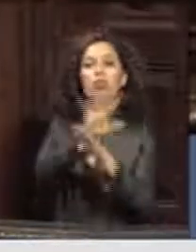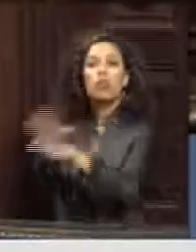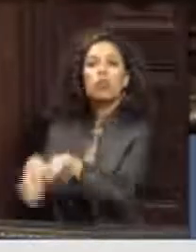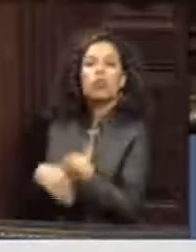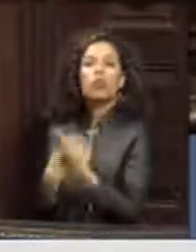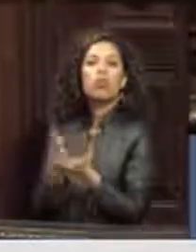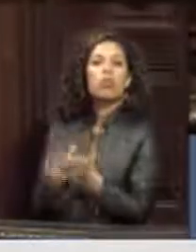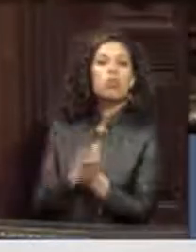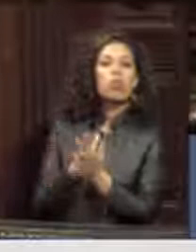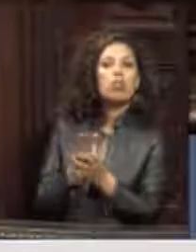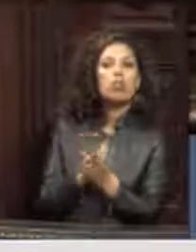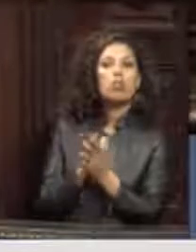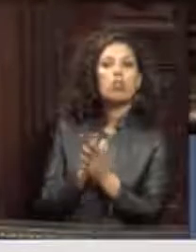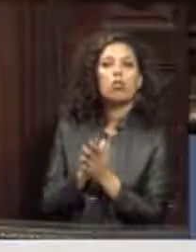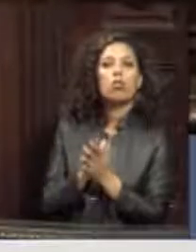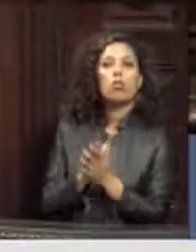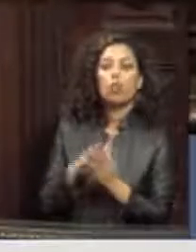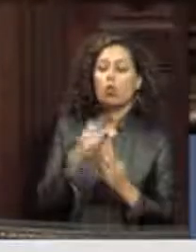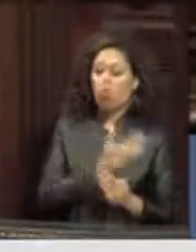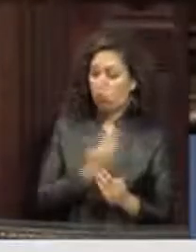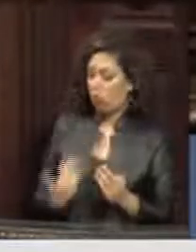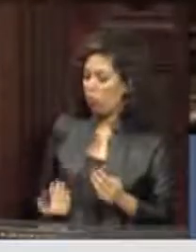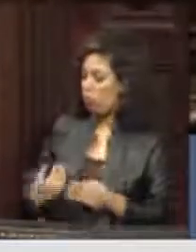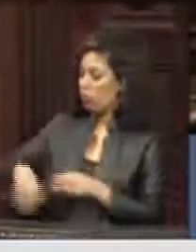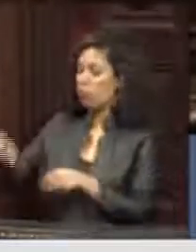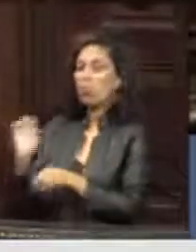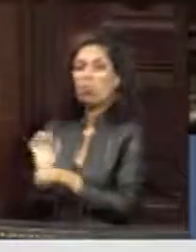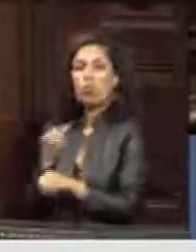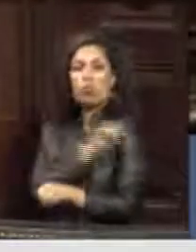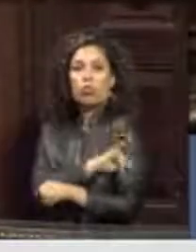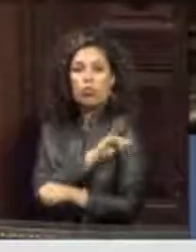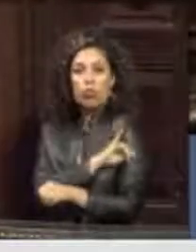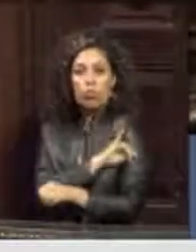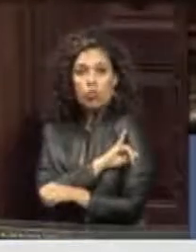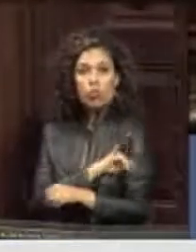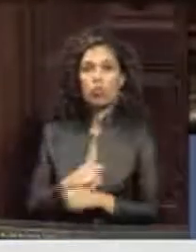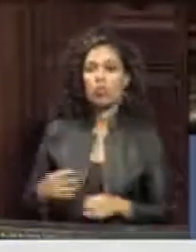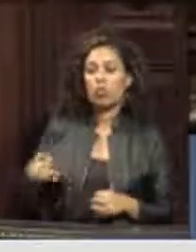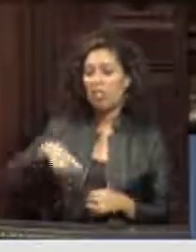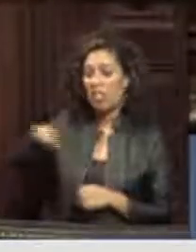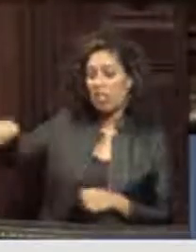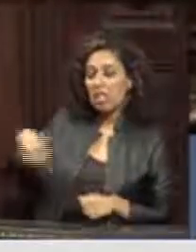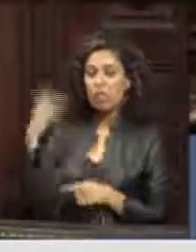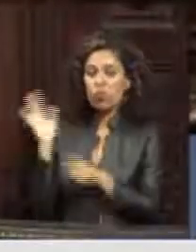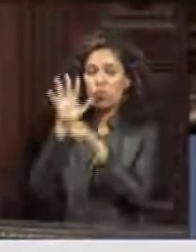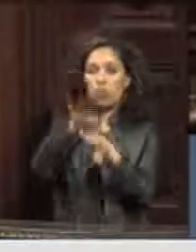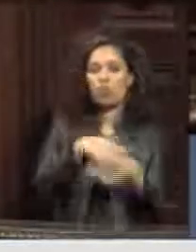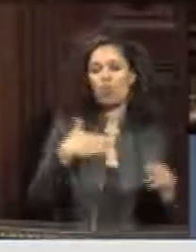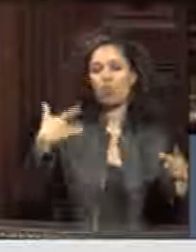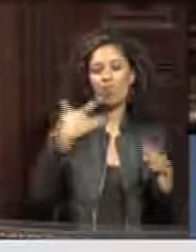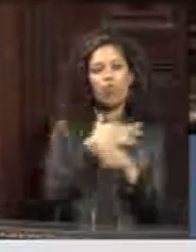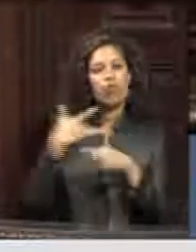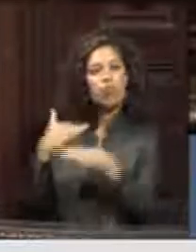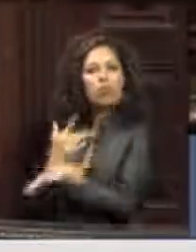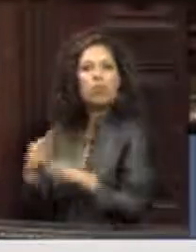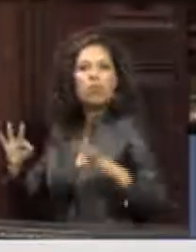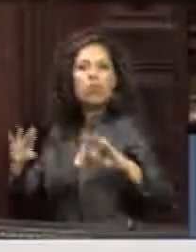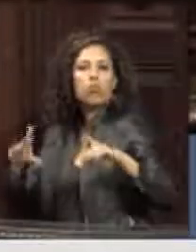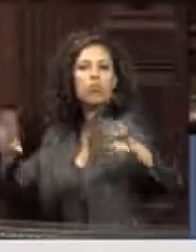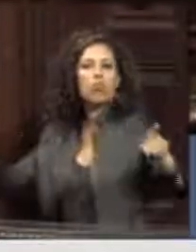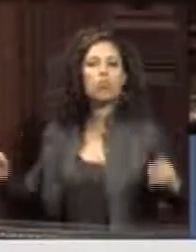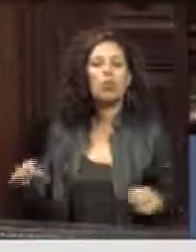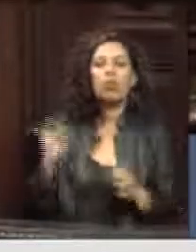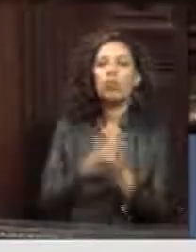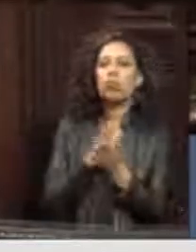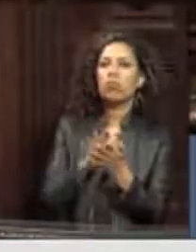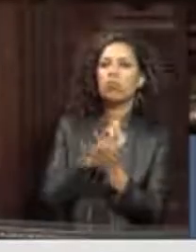que tem tido total descaso com os nossos municípios do interior e grande